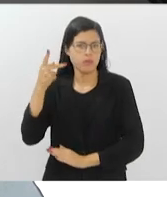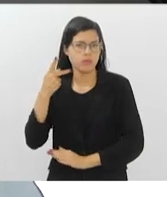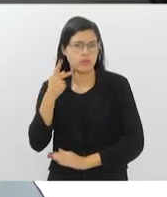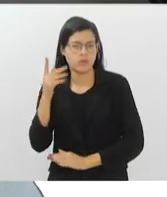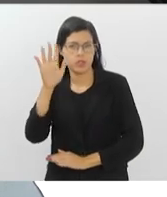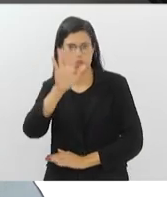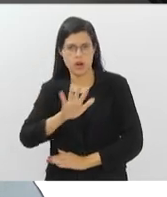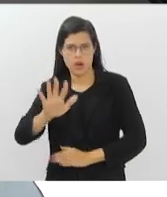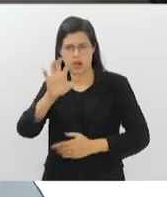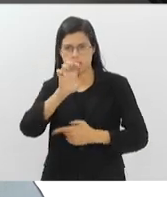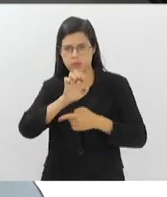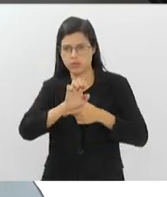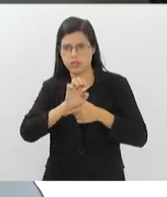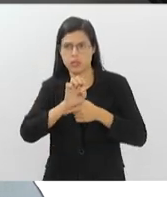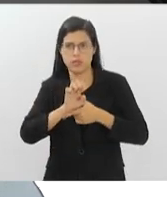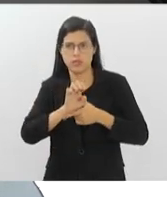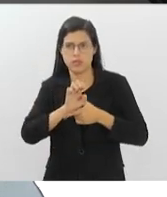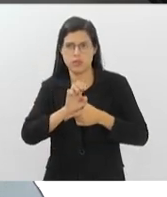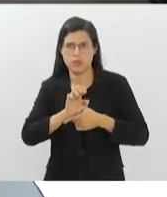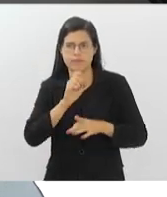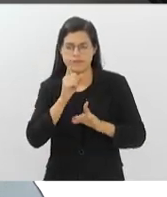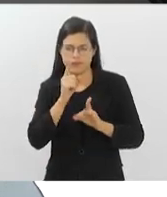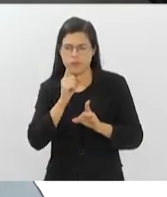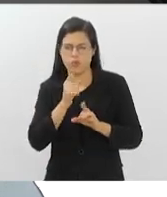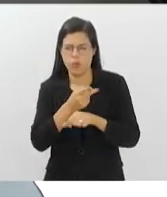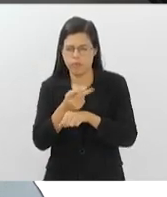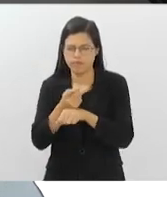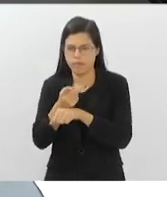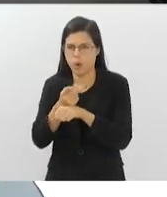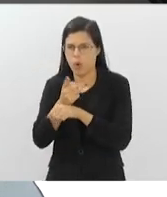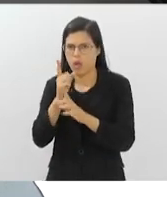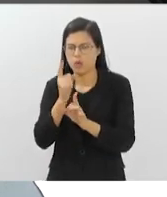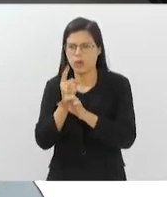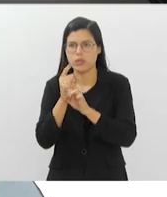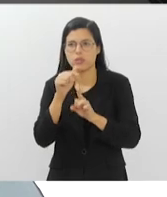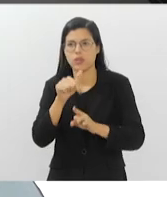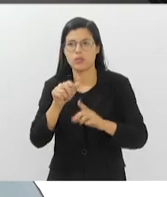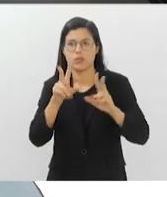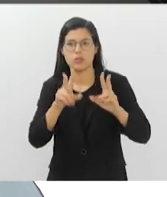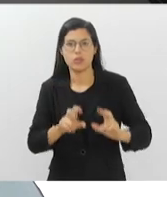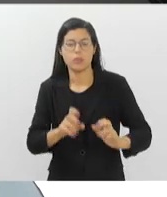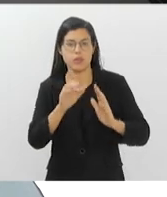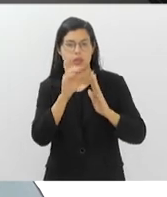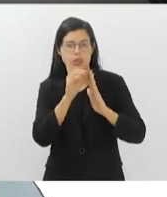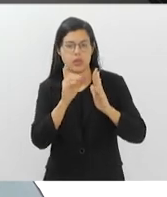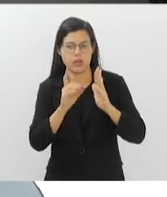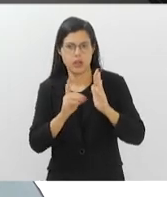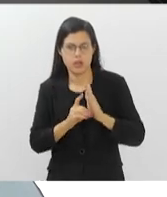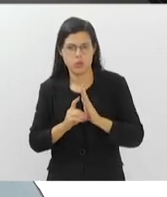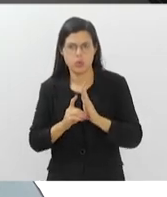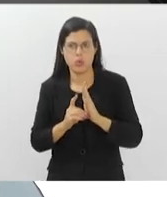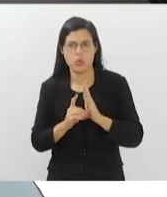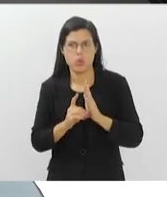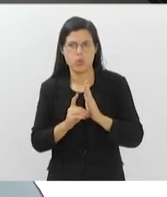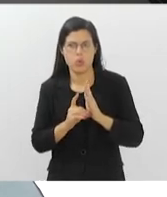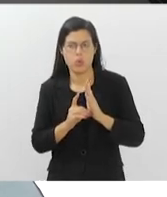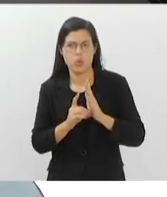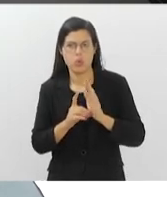Estado, que eu vou descobrir onde está, sobre decreto autônomo. Isso